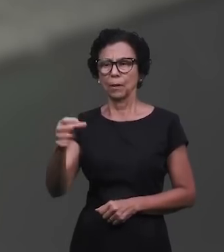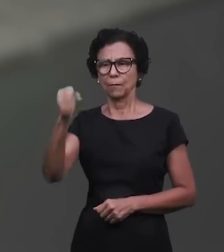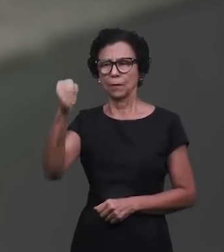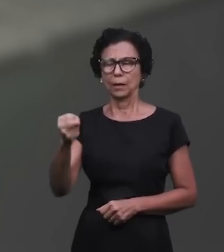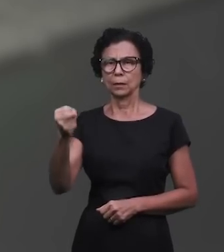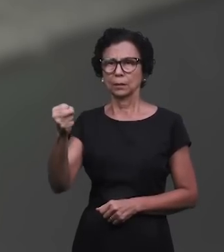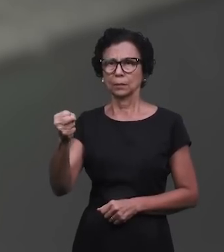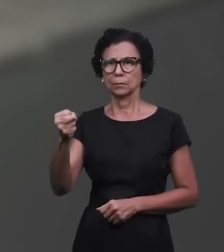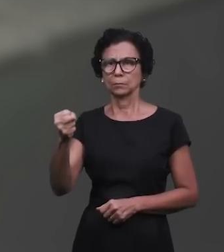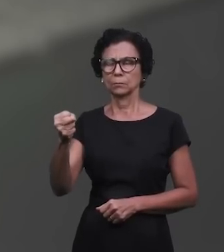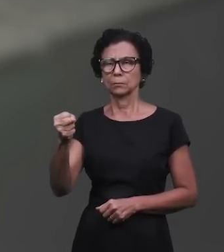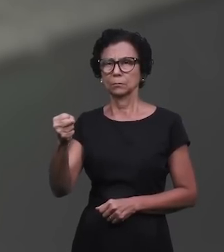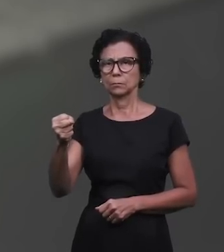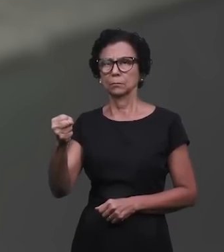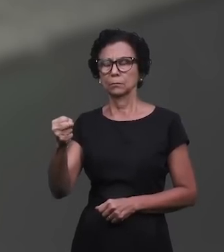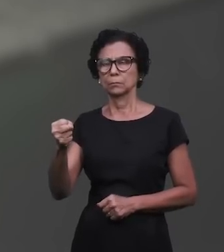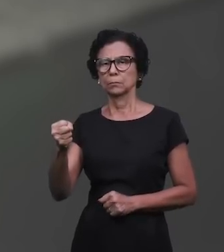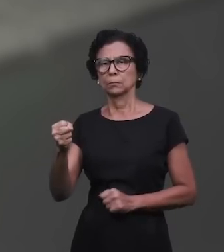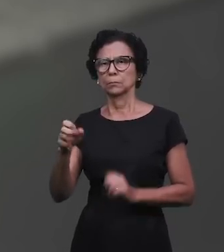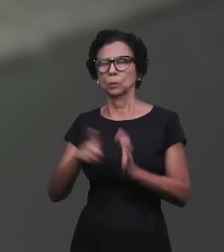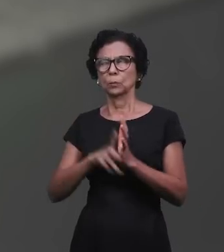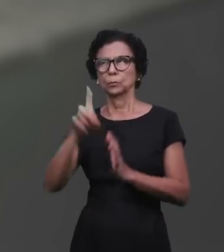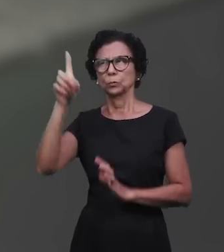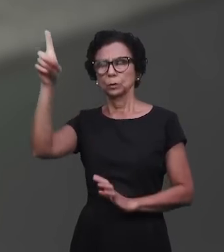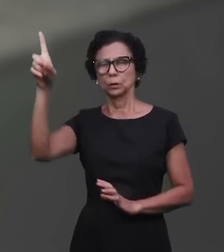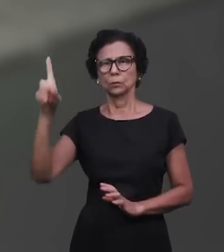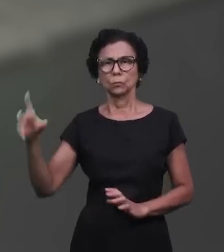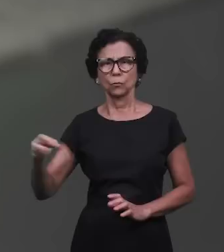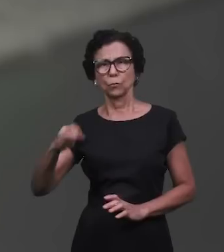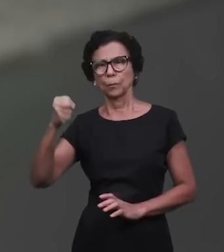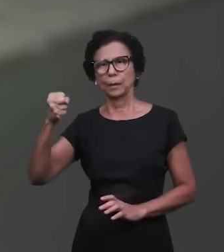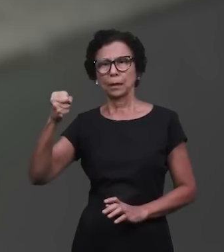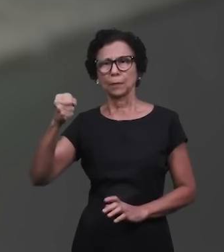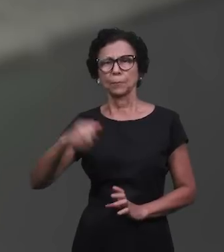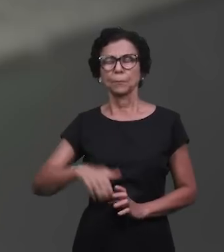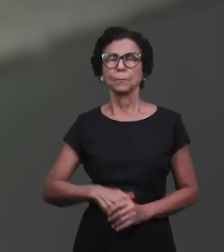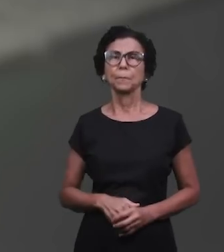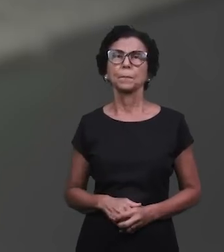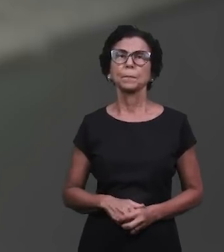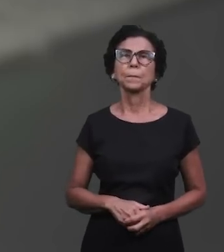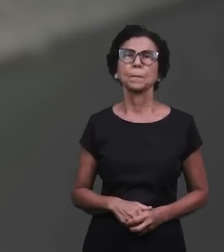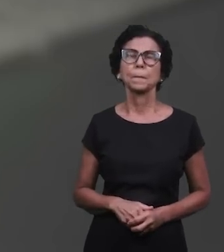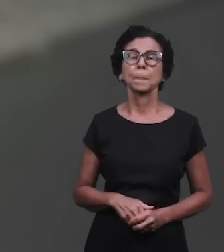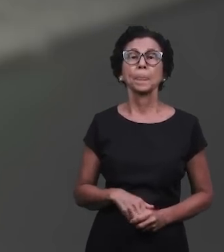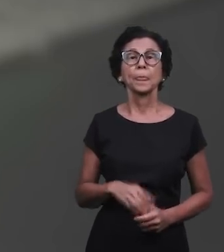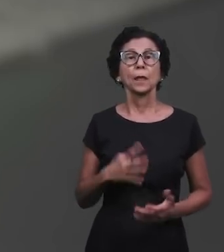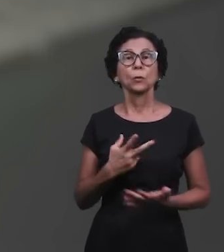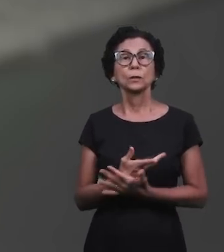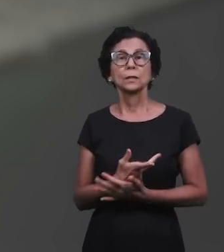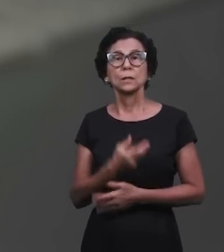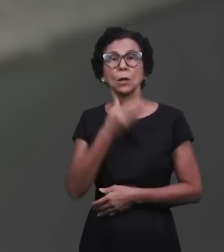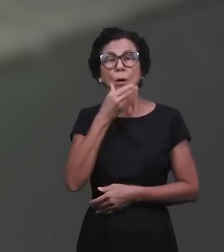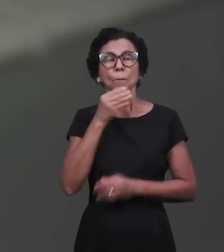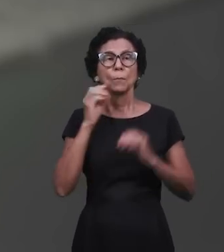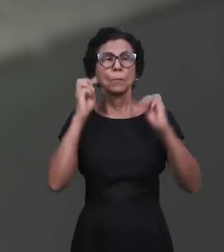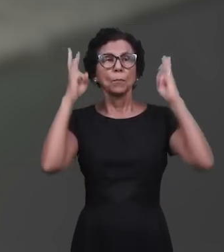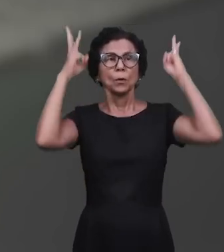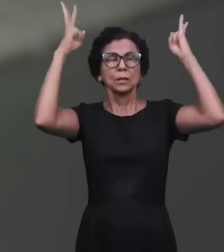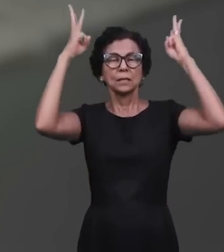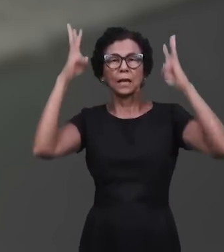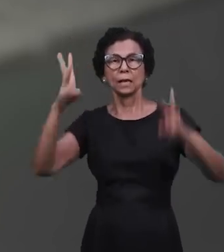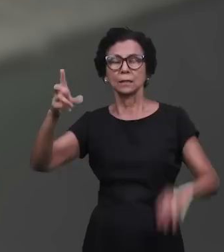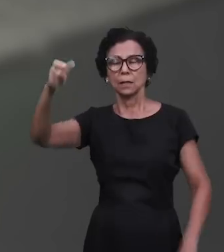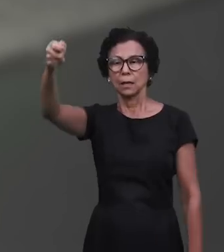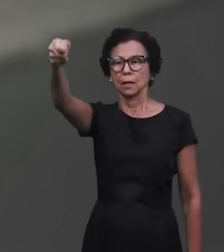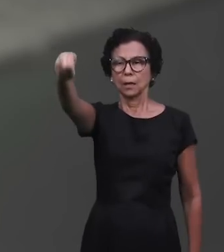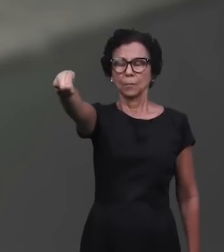11. Também é um ensino interessante aqui, nós podemos conversar sobre ele. E acontecia que, quando Moisés levantava sua mão,